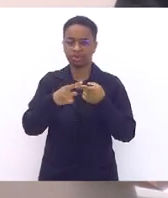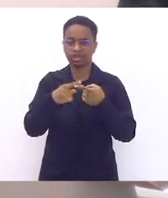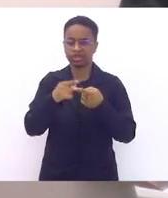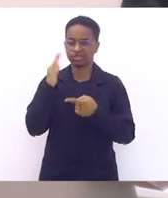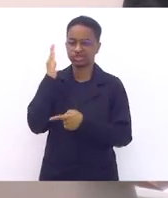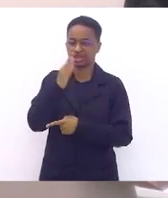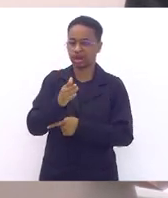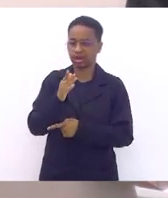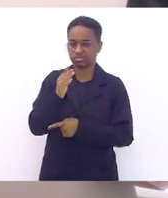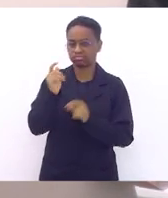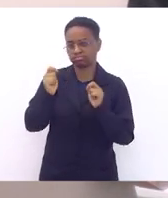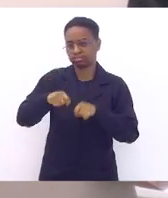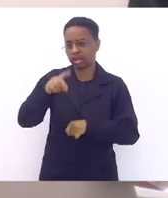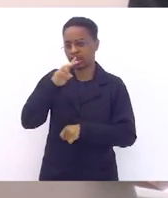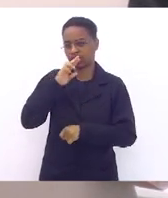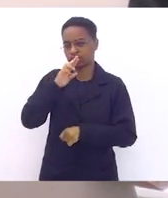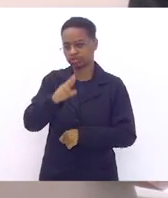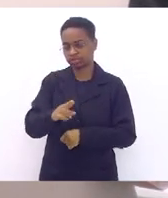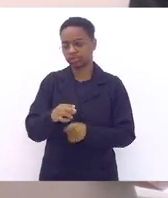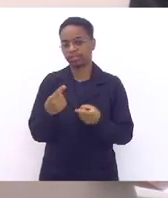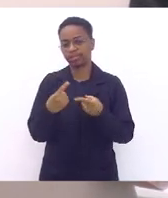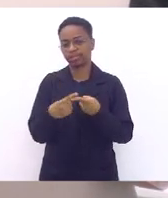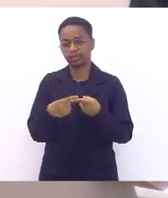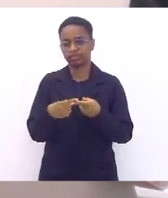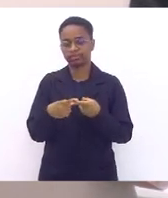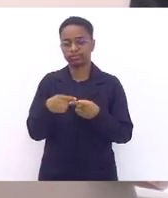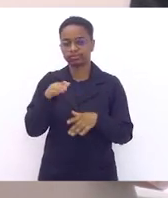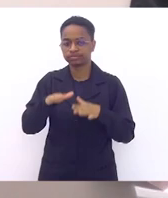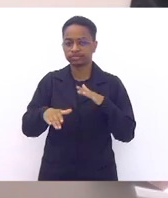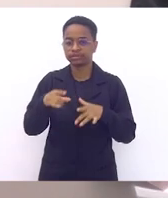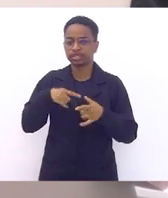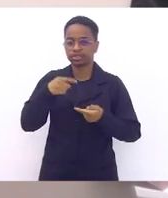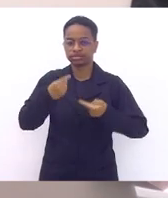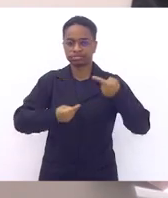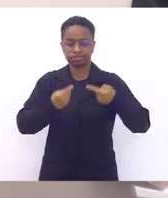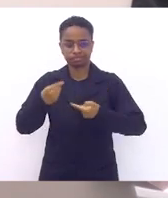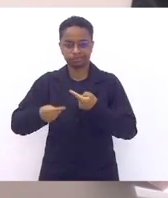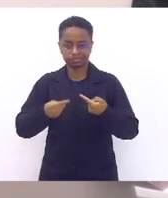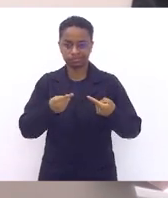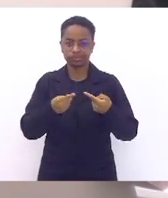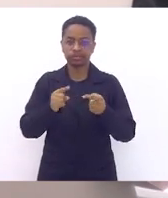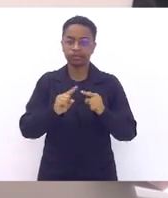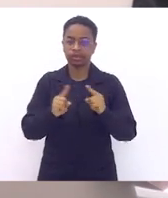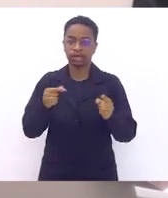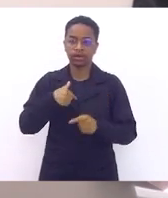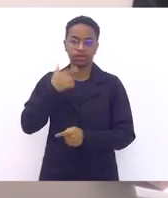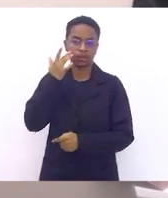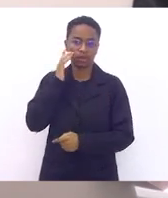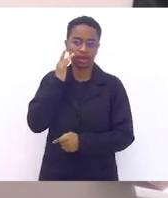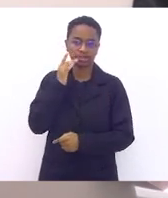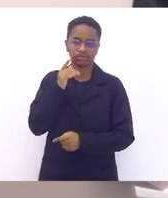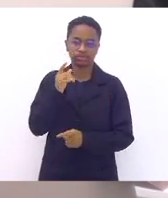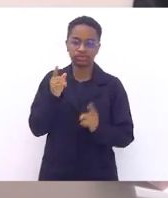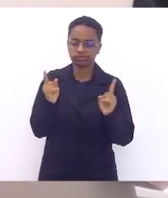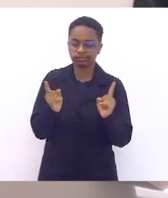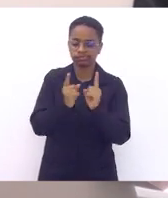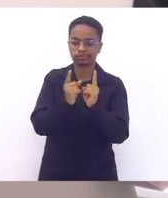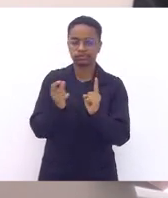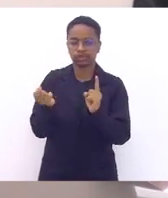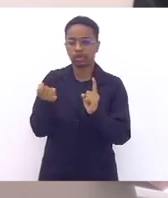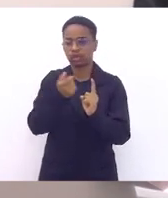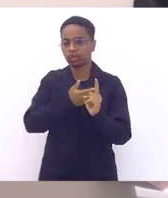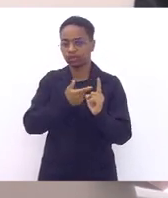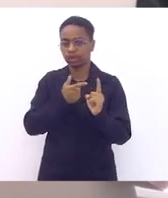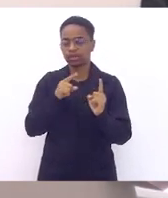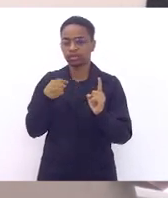objetiva, que mesmo que gere algum debate, alguma discussão, mas eu acho que vai ser mais breve do que